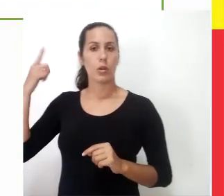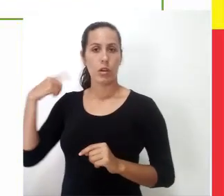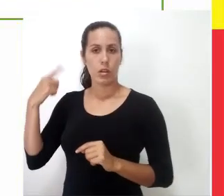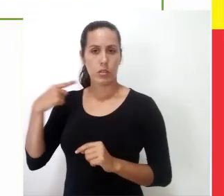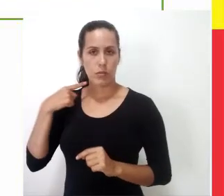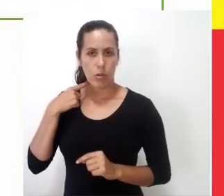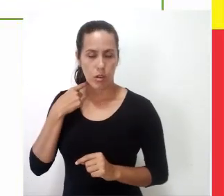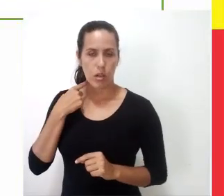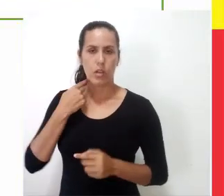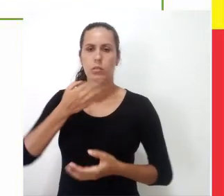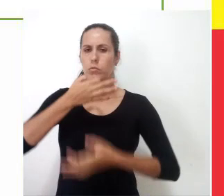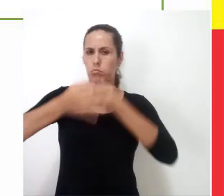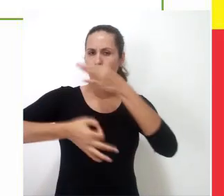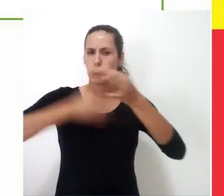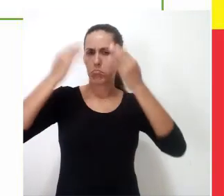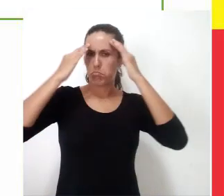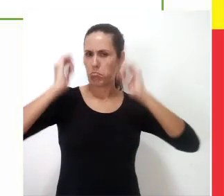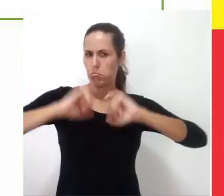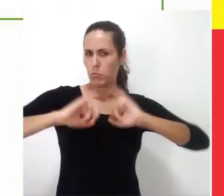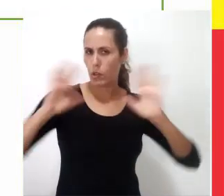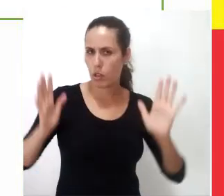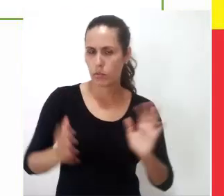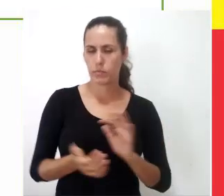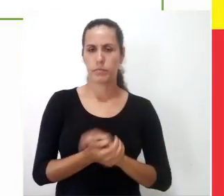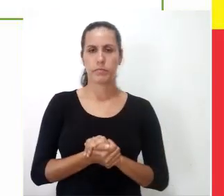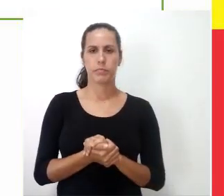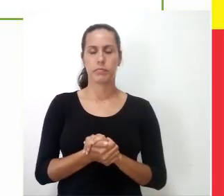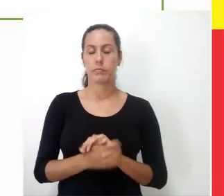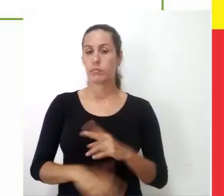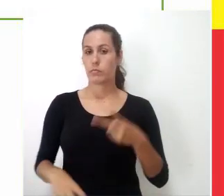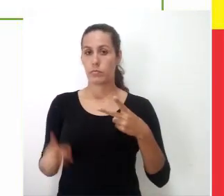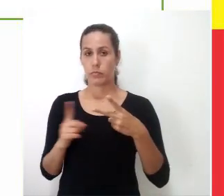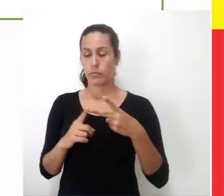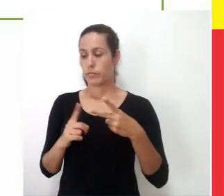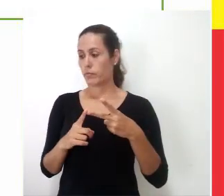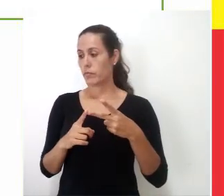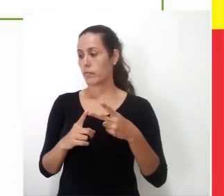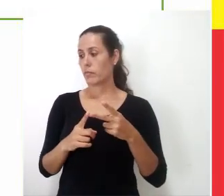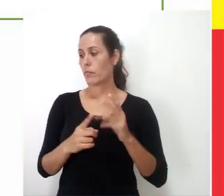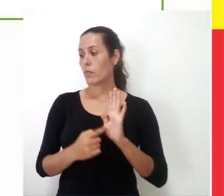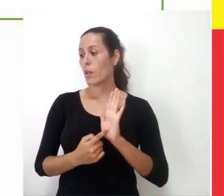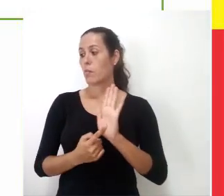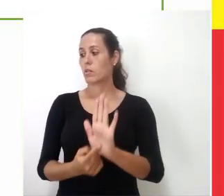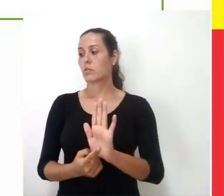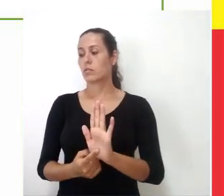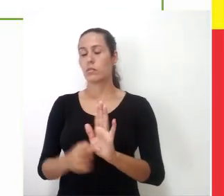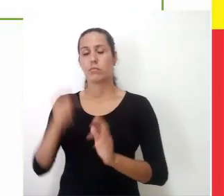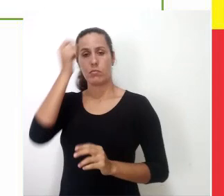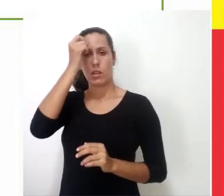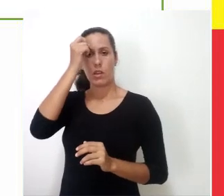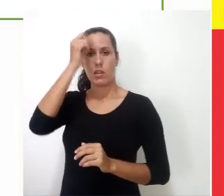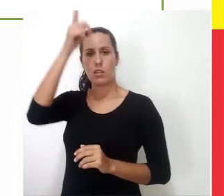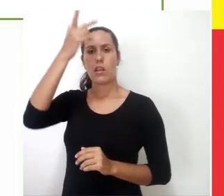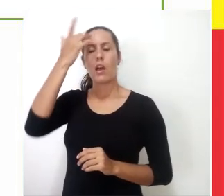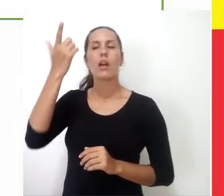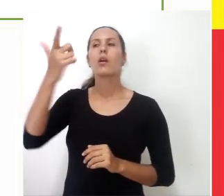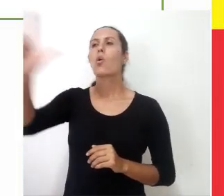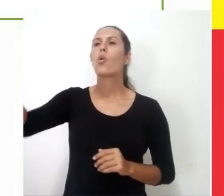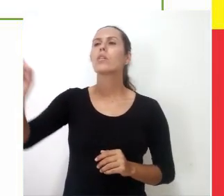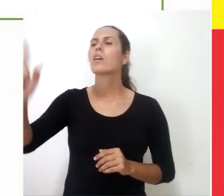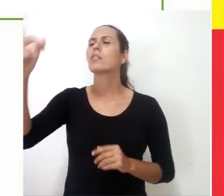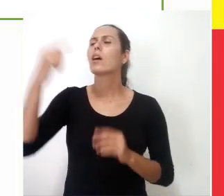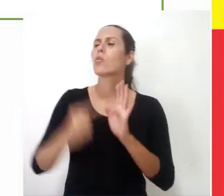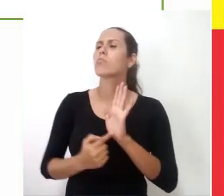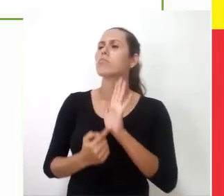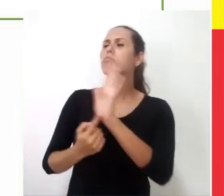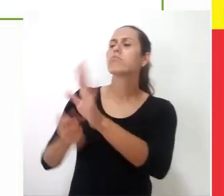advogado argumentou com clareza, certo? Segundo ponto, nós temos aqui apresentar ideias em objeção a